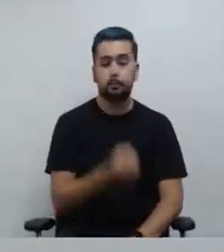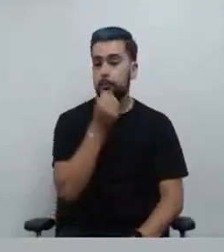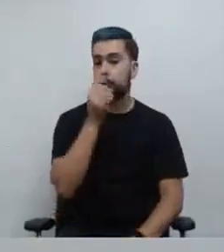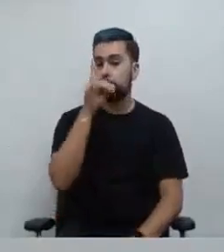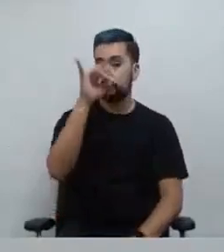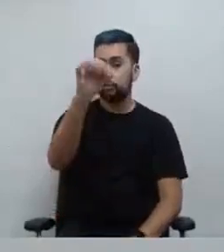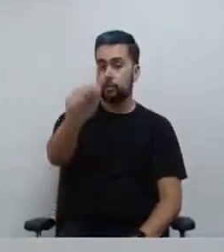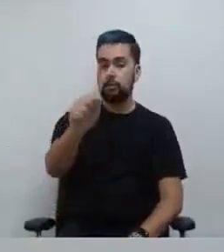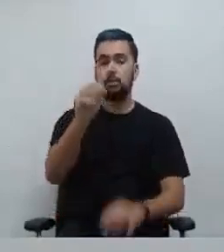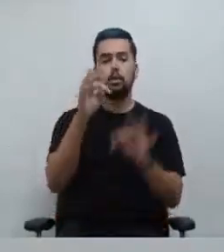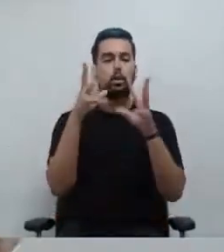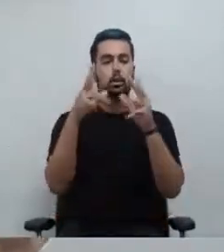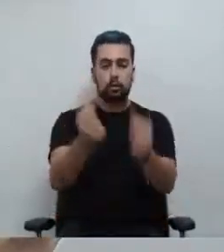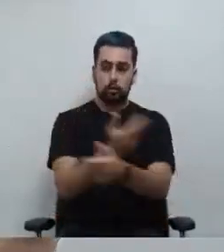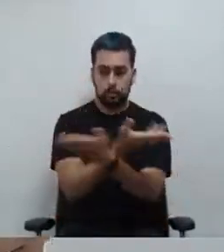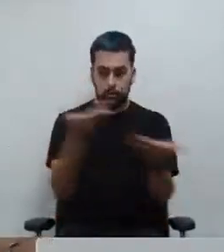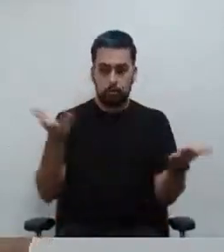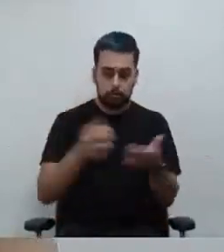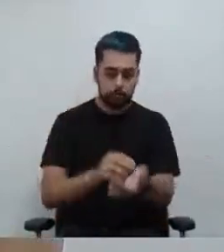dia a todos e todas.